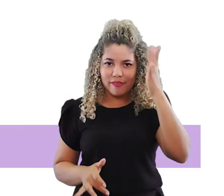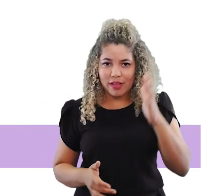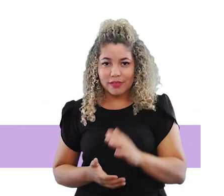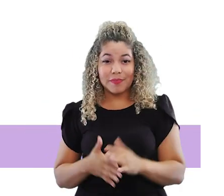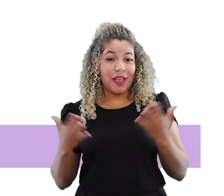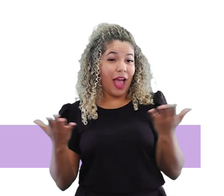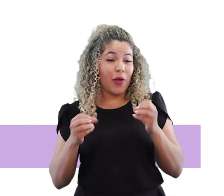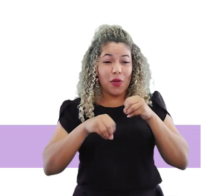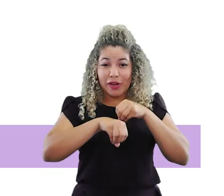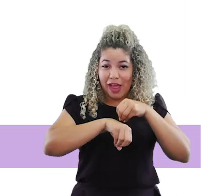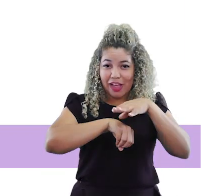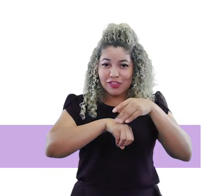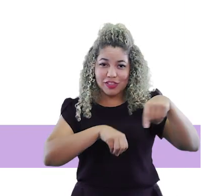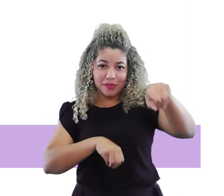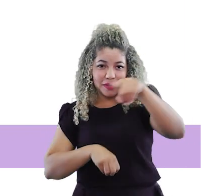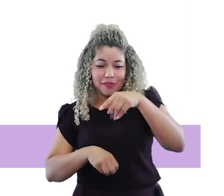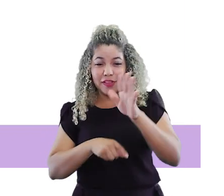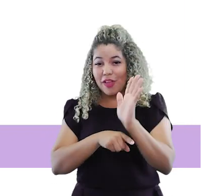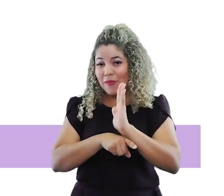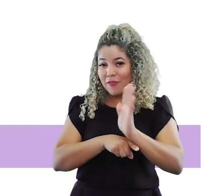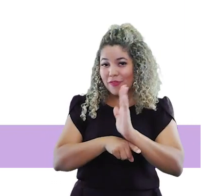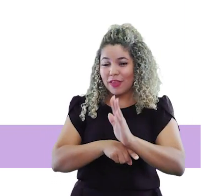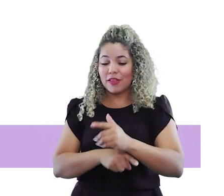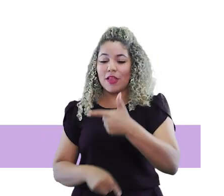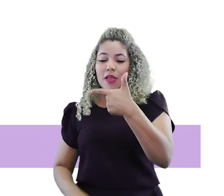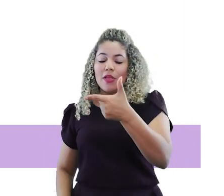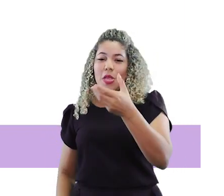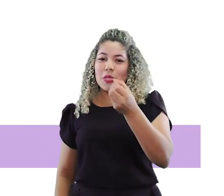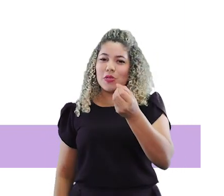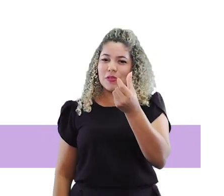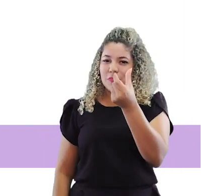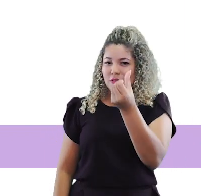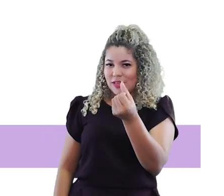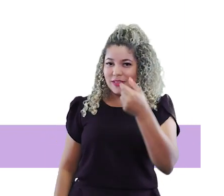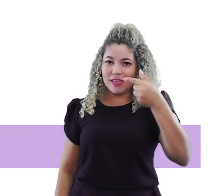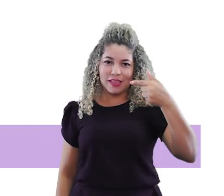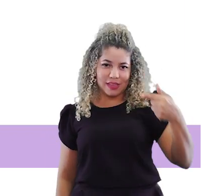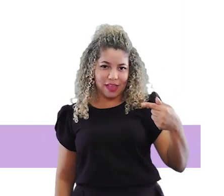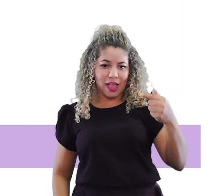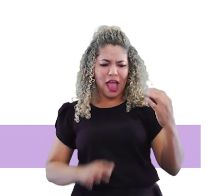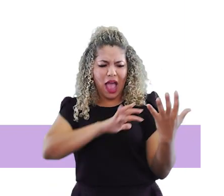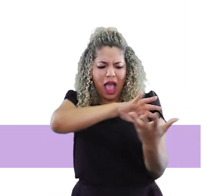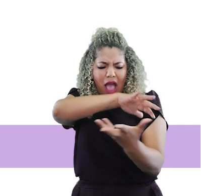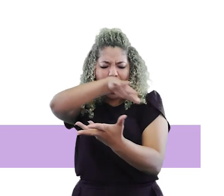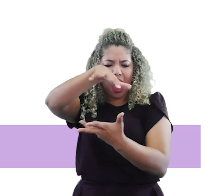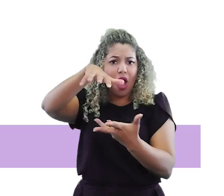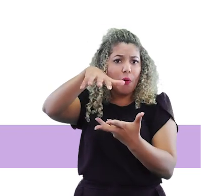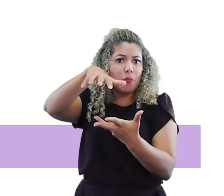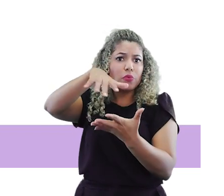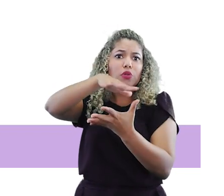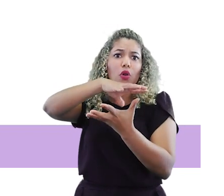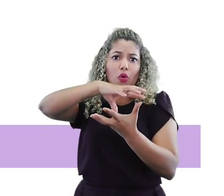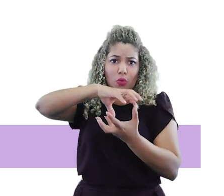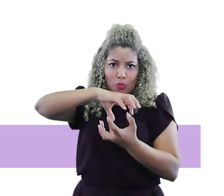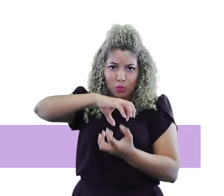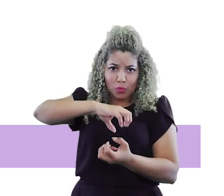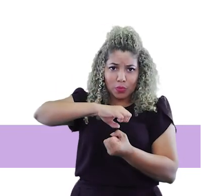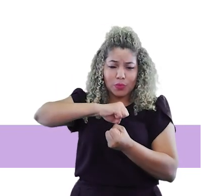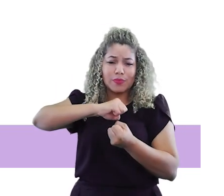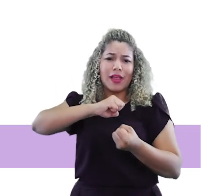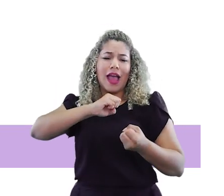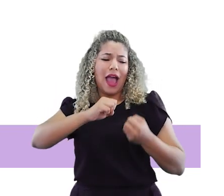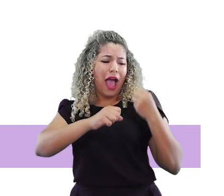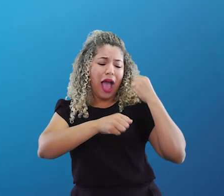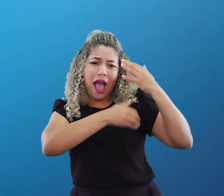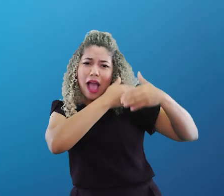tenho uma dica para você. Filme 2067. A Terra está à beira da extinção. Após anos de